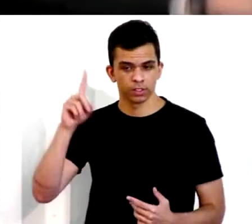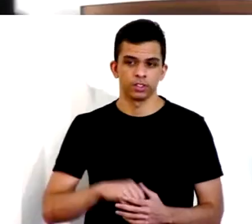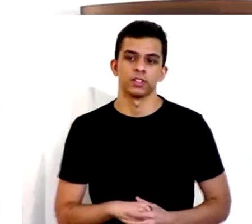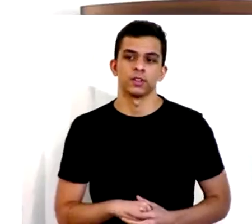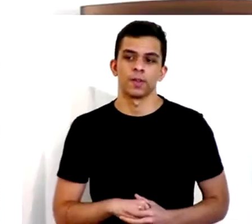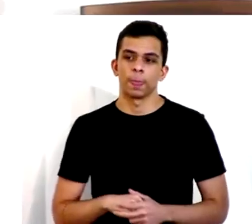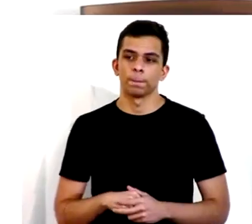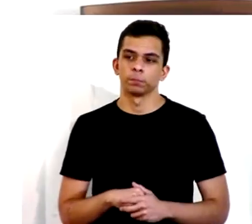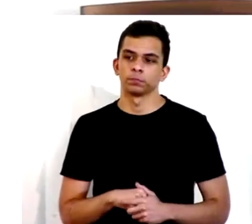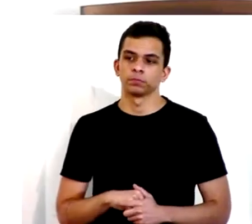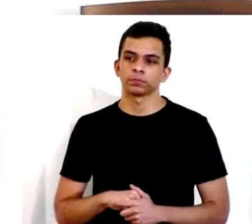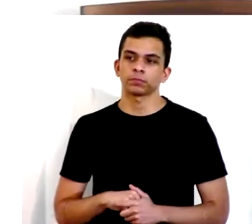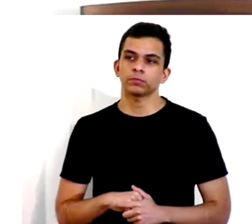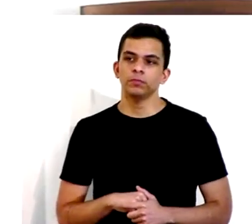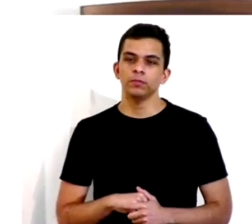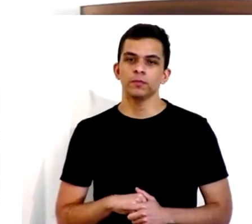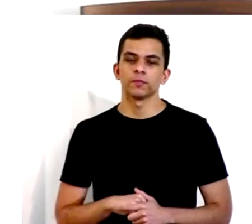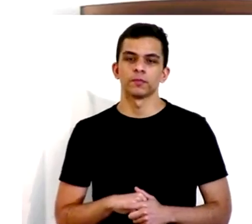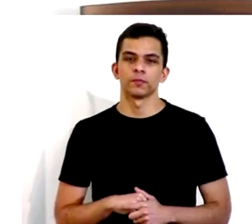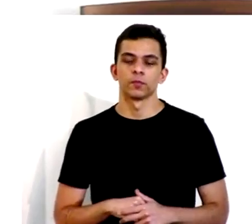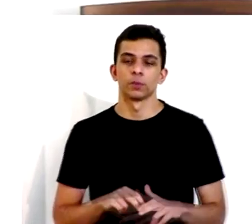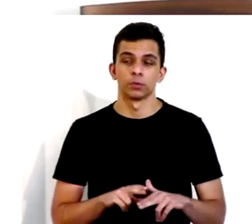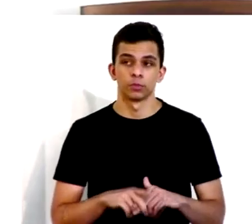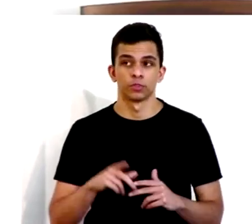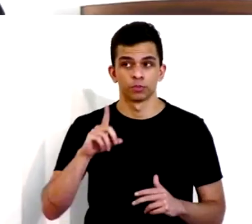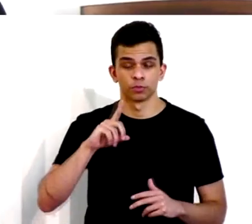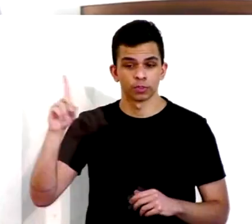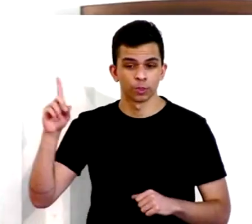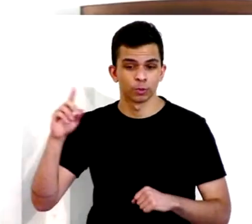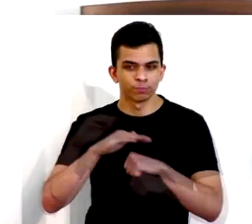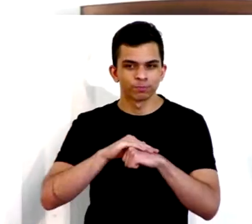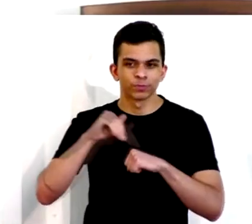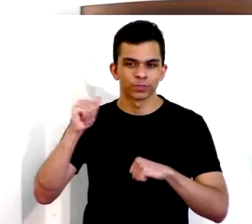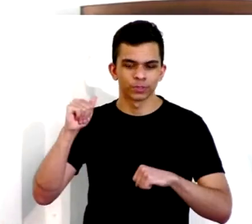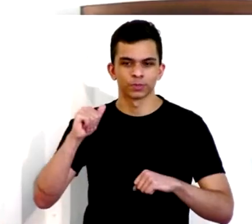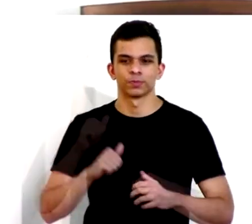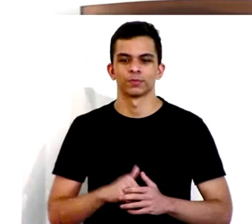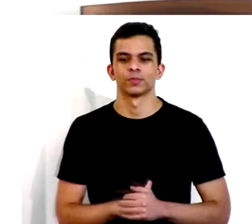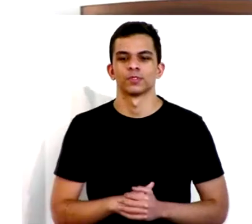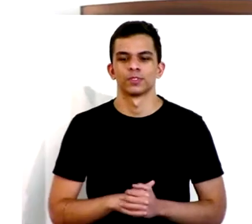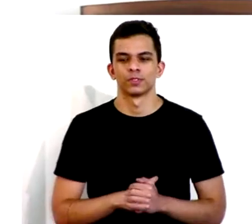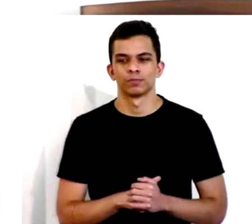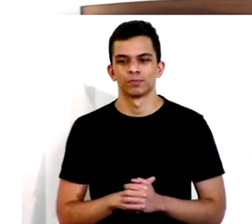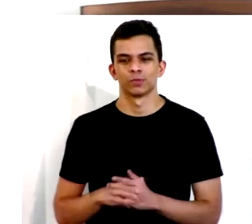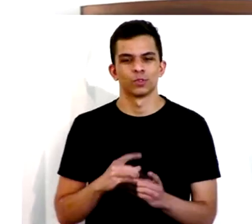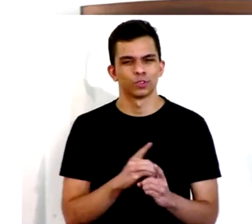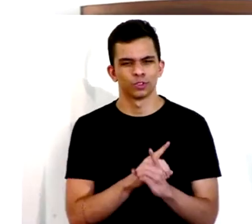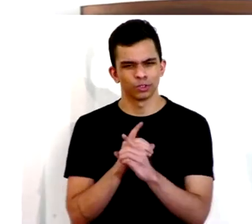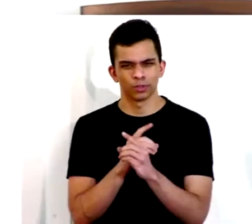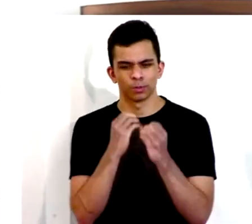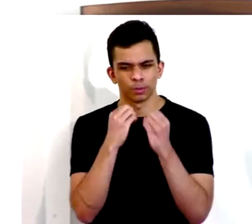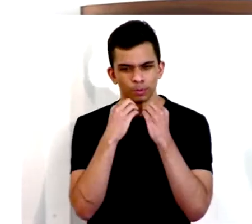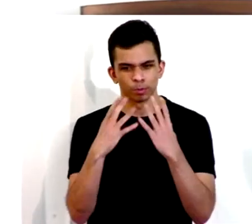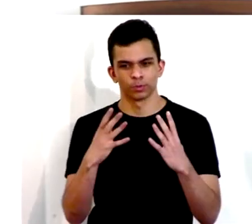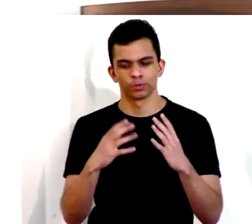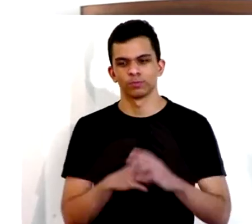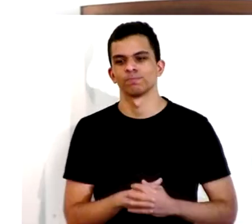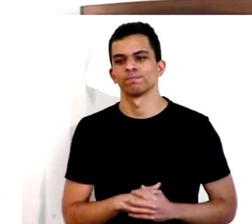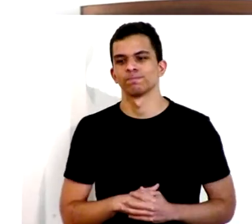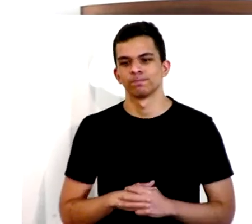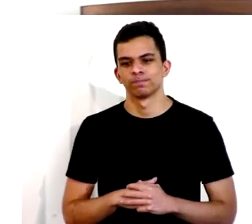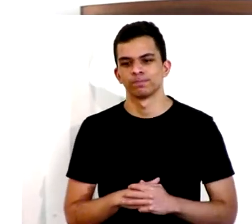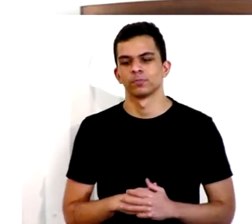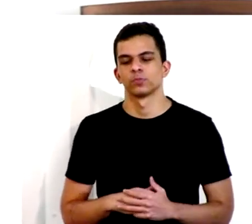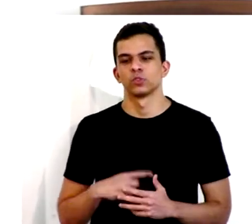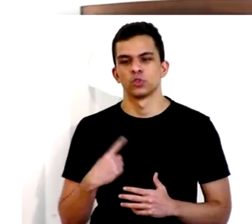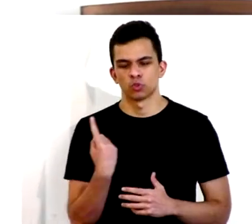rede crescer, pois Deus nos chamou para essa finalidade. Como é bom discipular alguém. A gente vê que nós precisamos cada